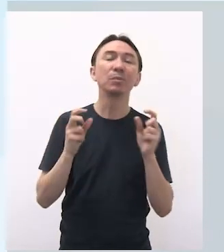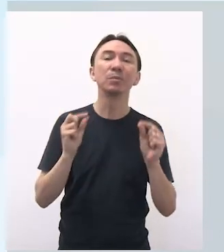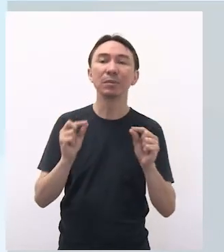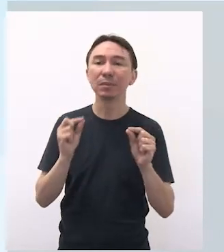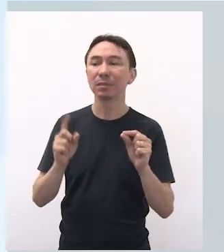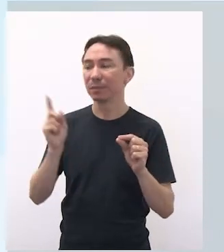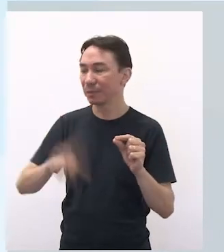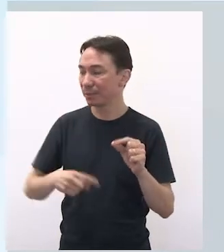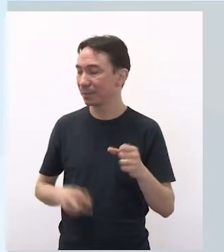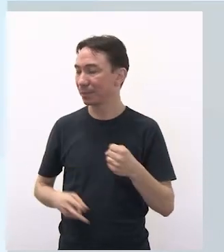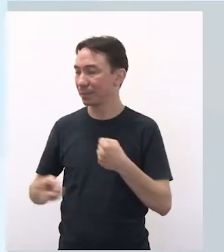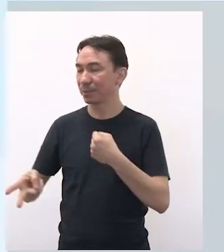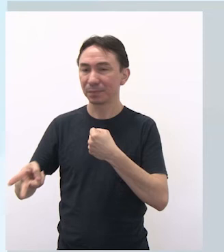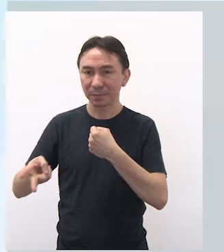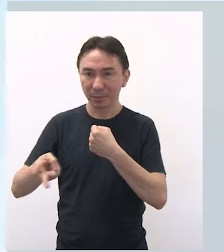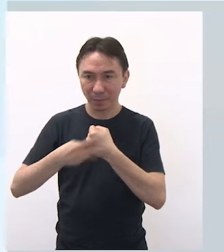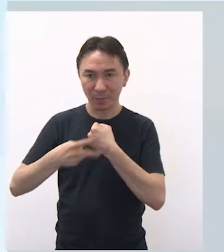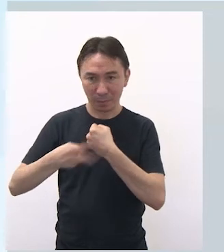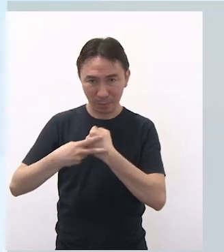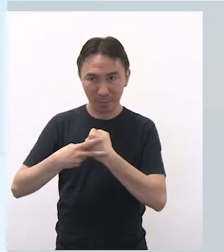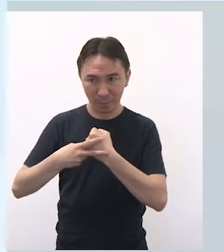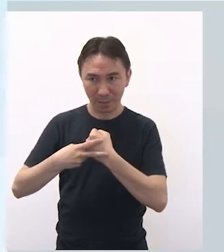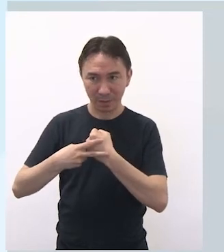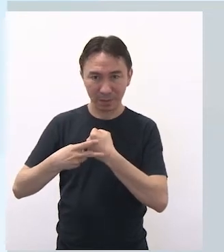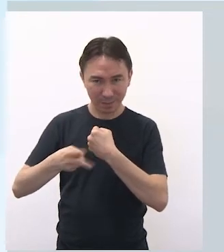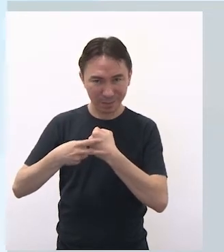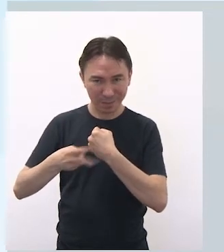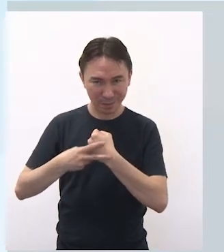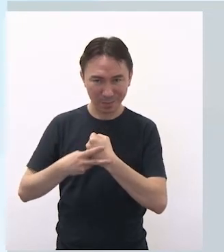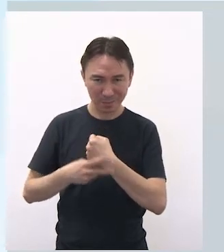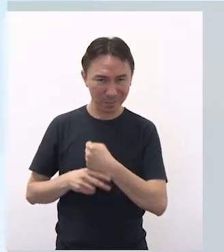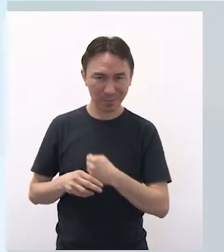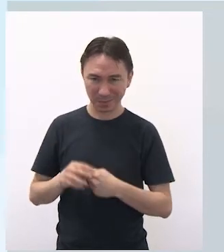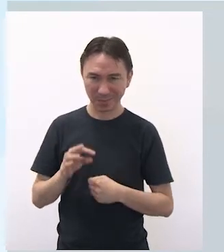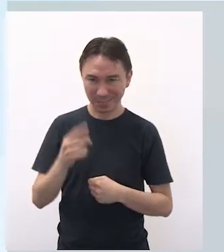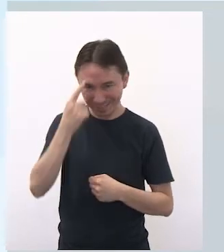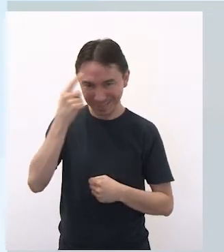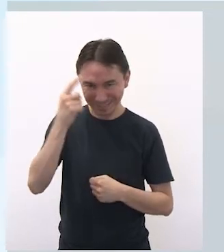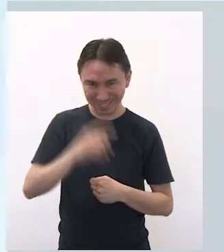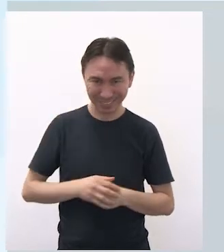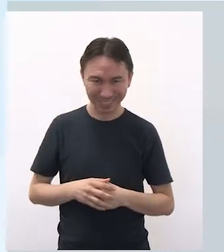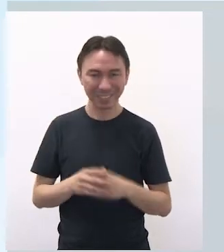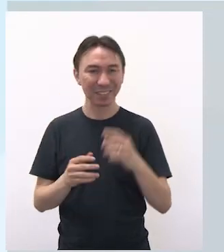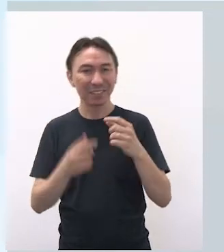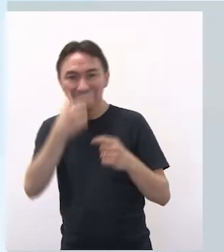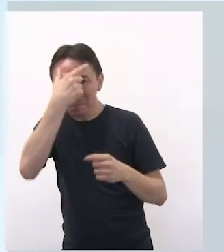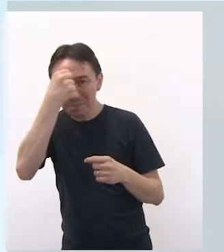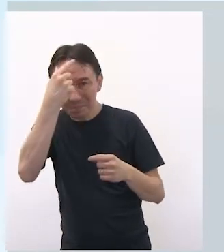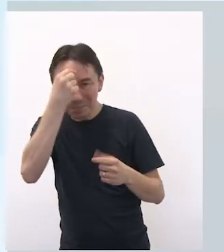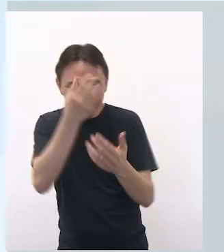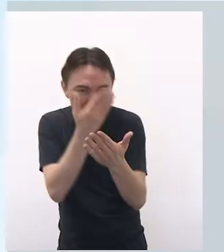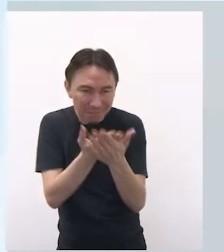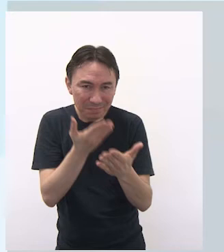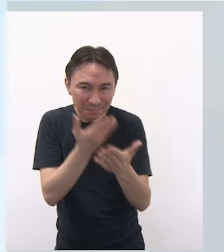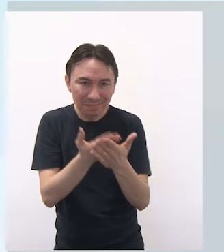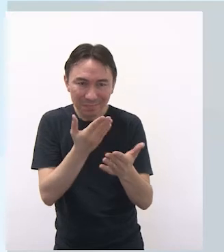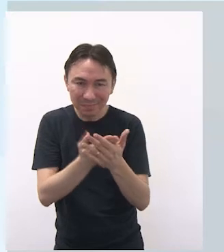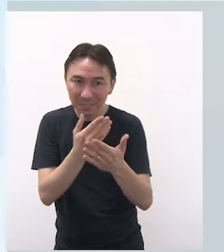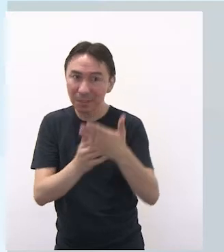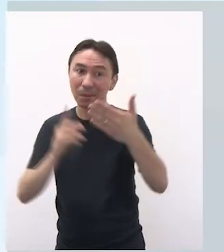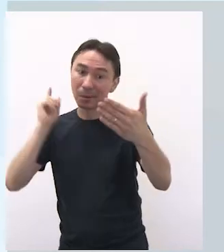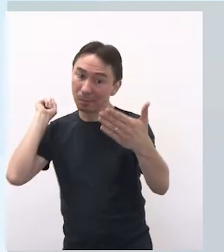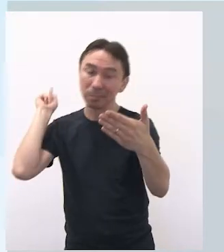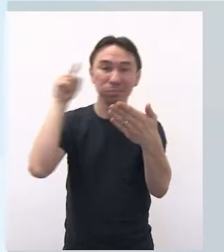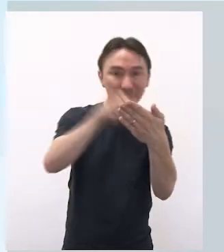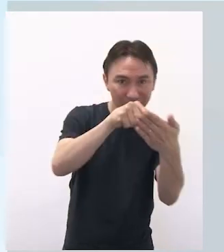não começa lá com verbo. A gente não aprendeu isso lá na universidade, quando a gente estava aprendendo a fazer os planejamentos, que todo objetivo começa com